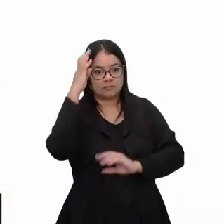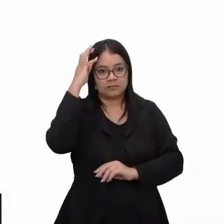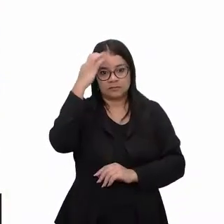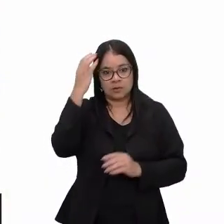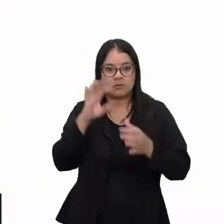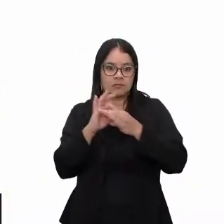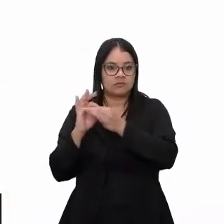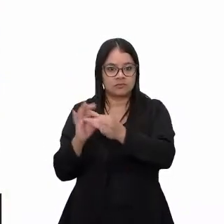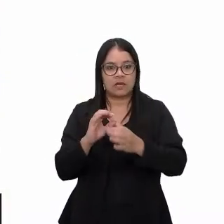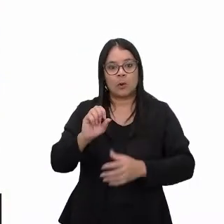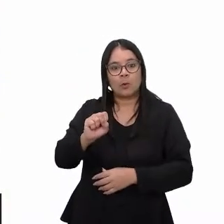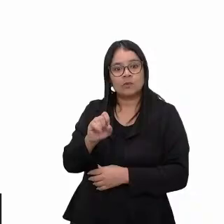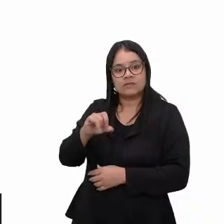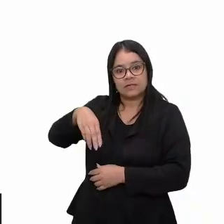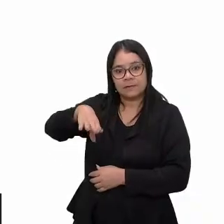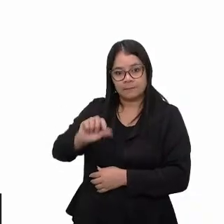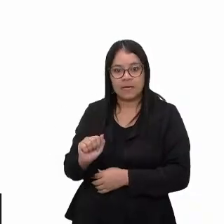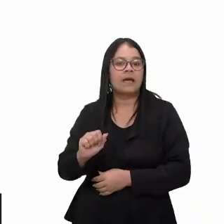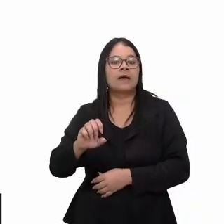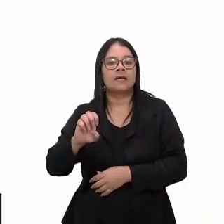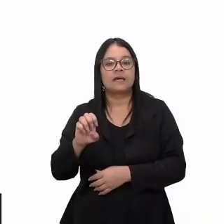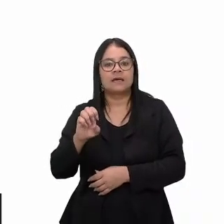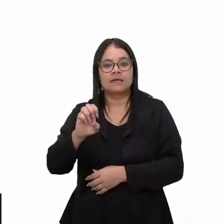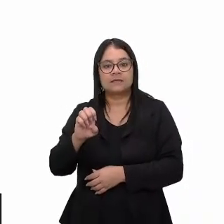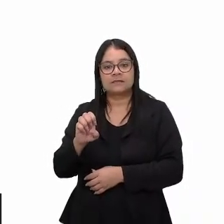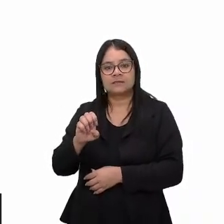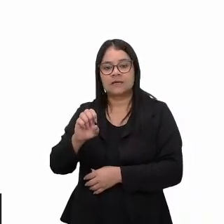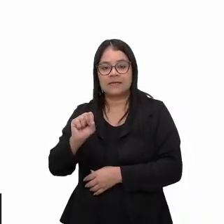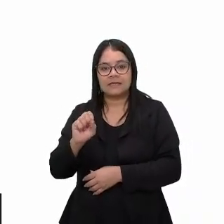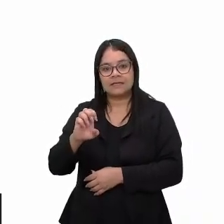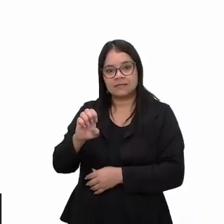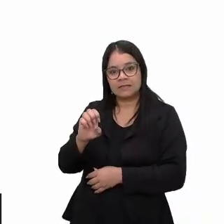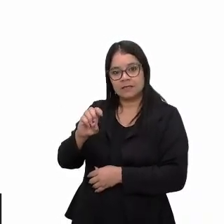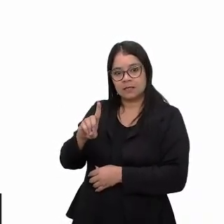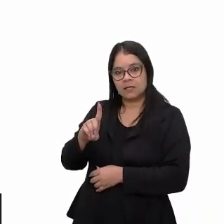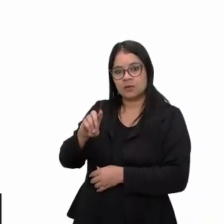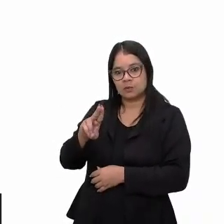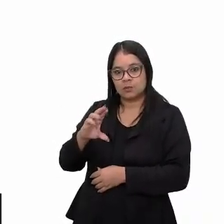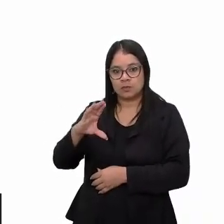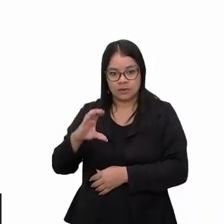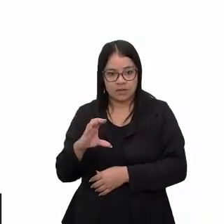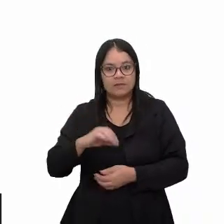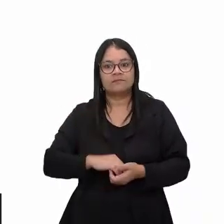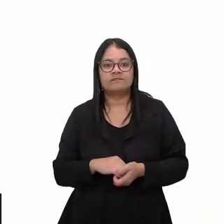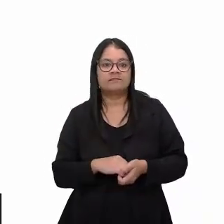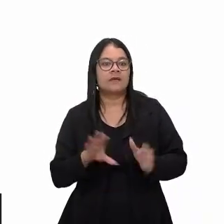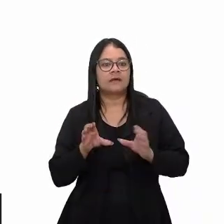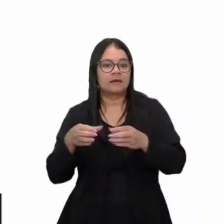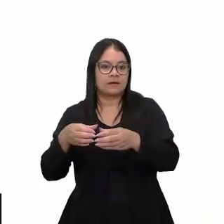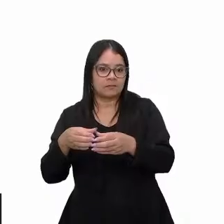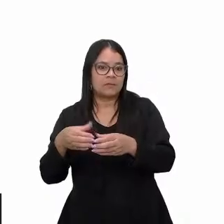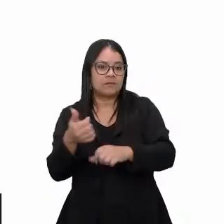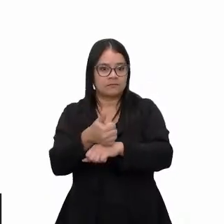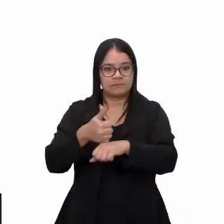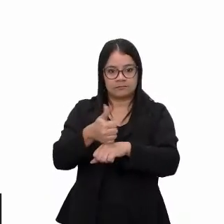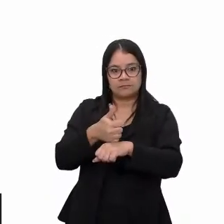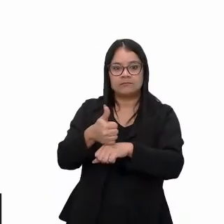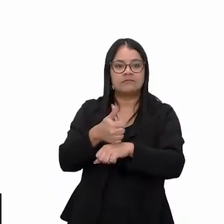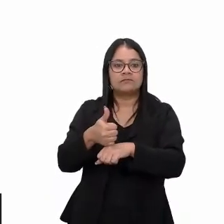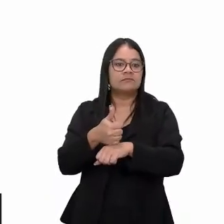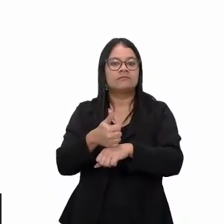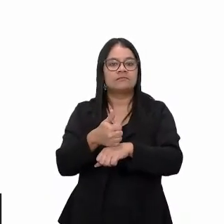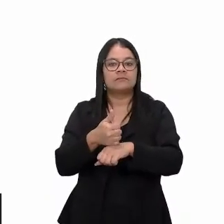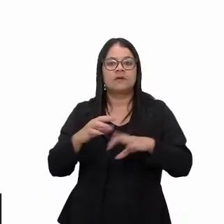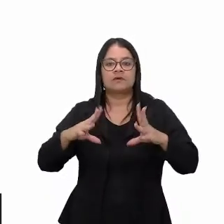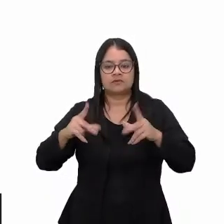então CIMA, né, e SEDUC. O público-alvo são os profissionais PECs das 4 áreas de conhecimento, equipes gestores, professores e funcionários de